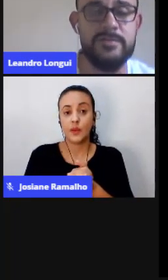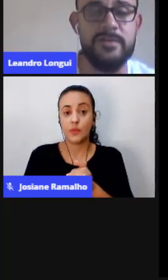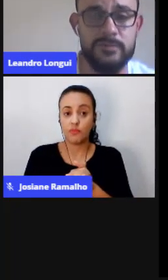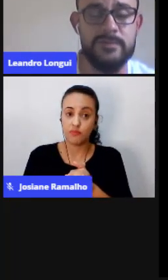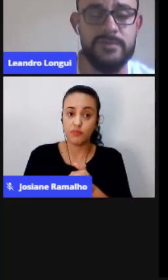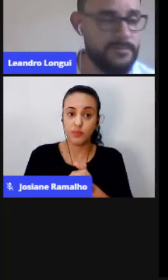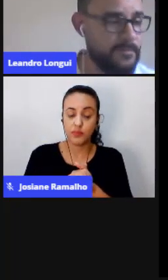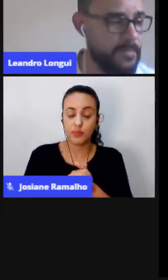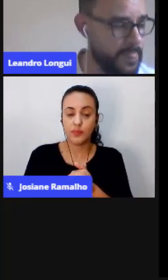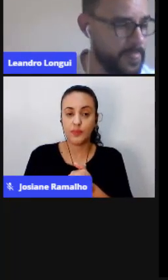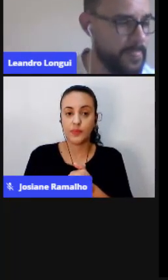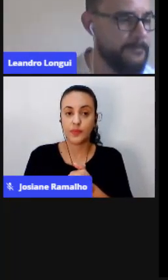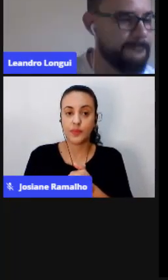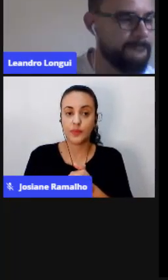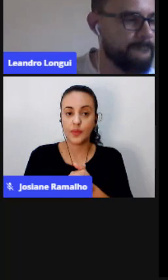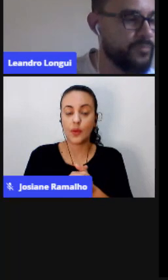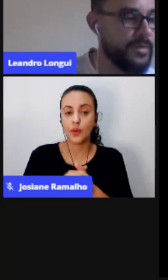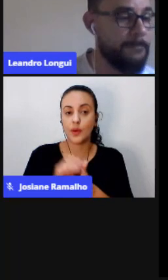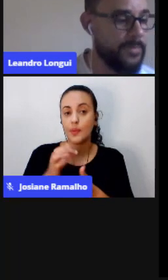com os alunos.